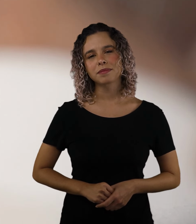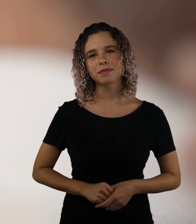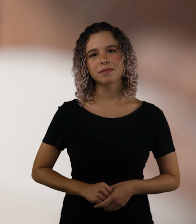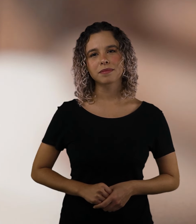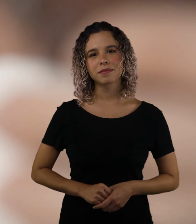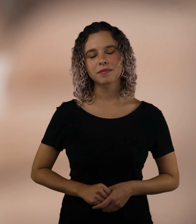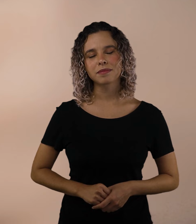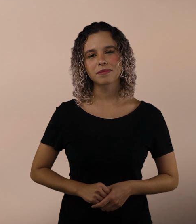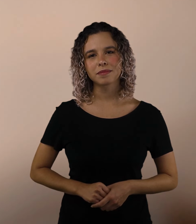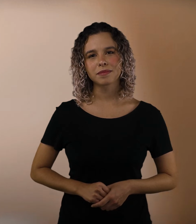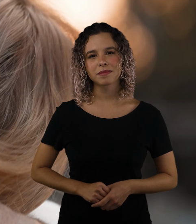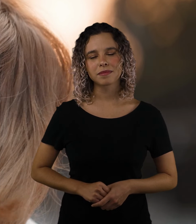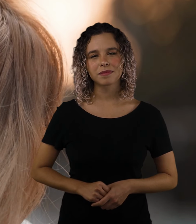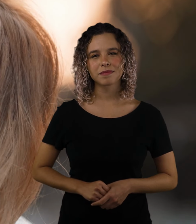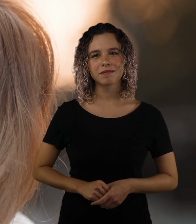demorado.